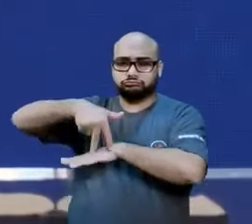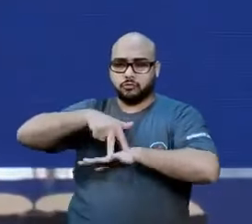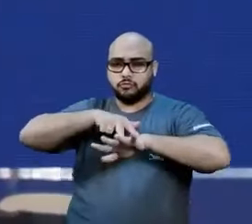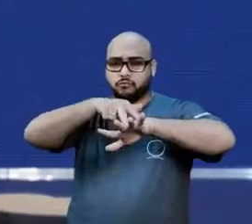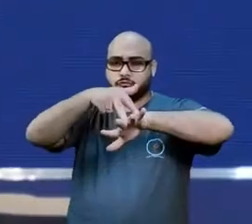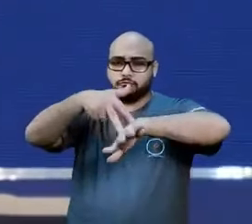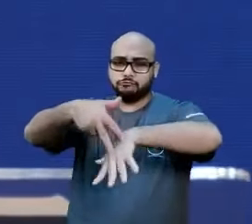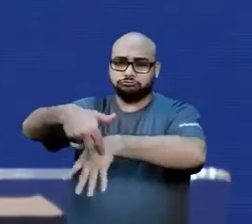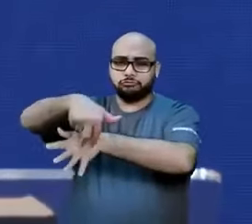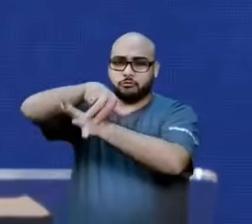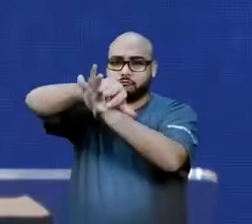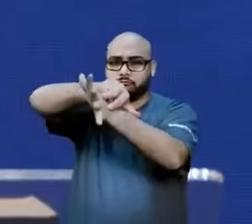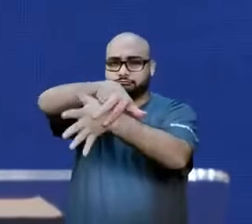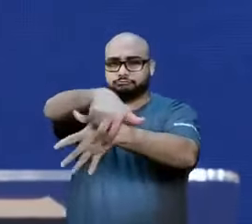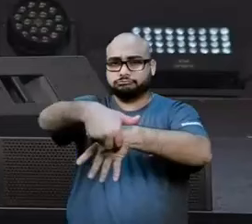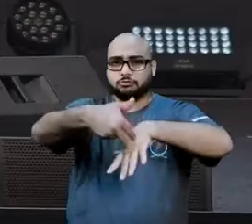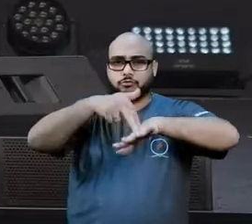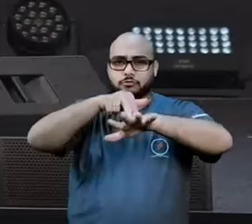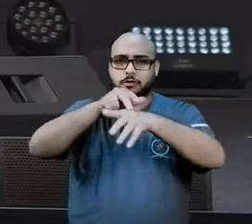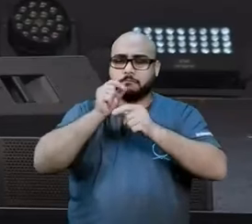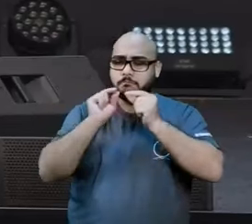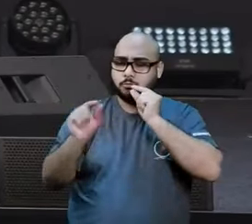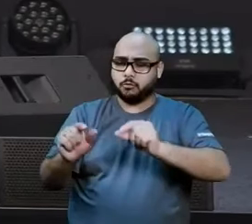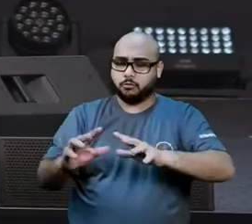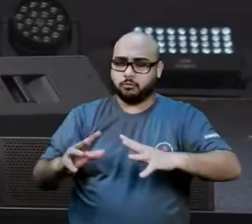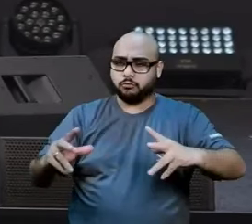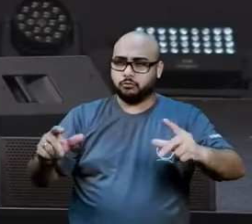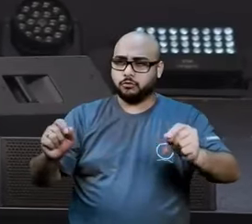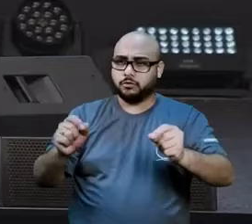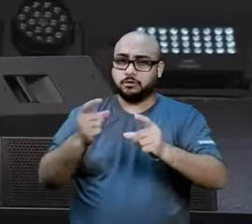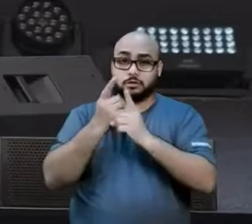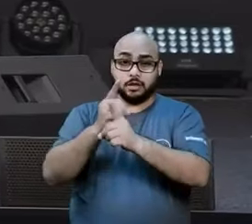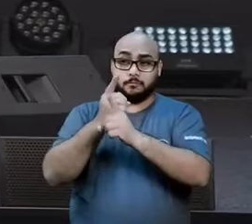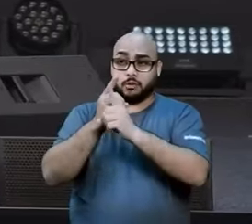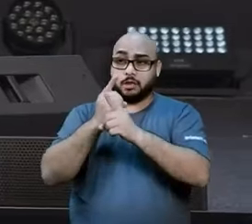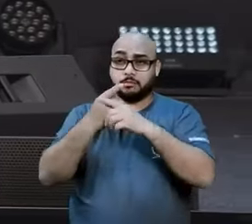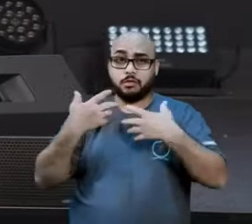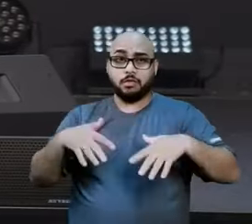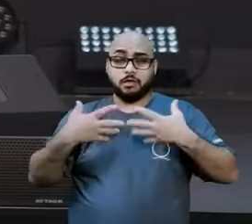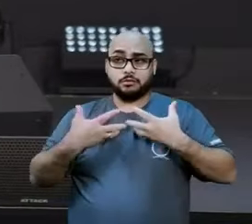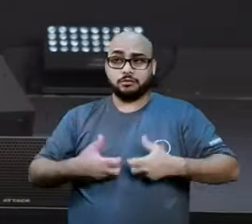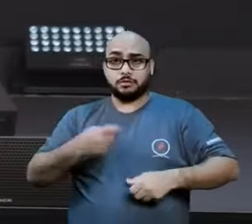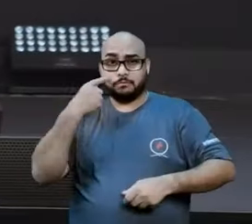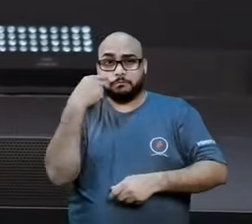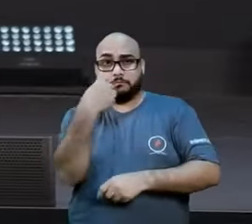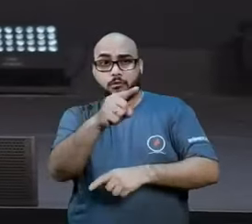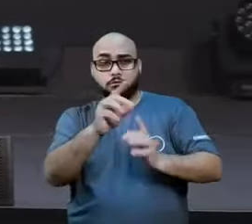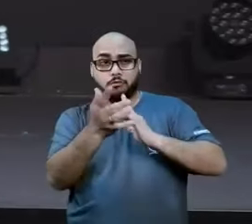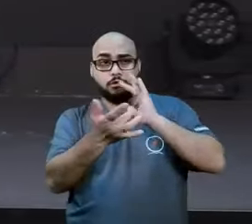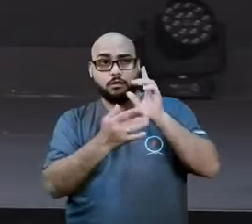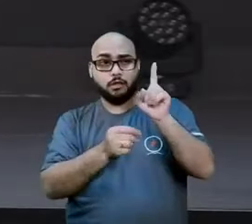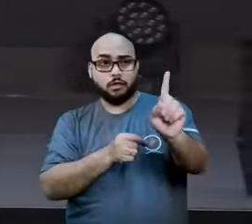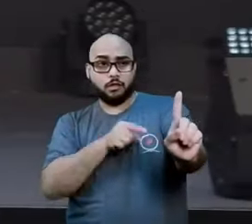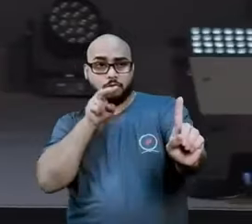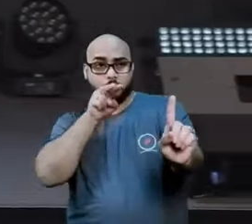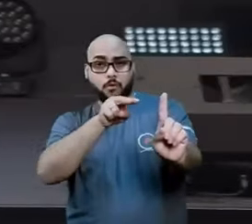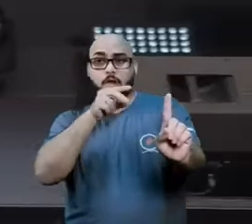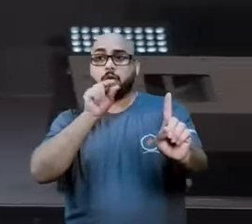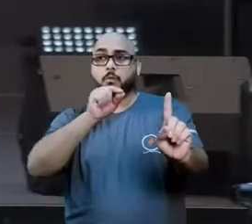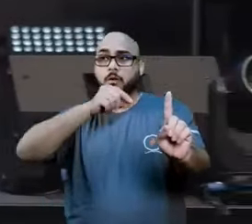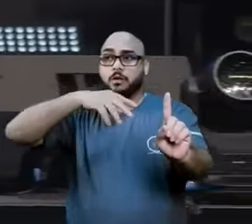exaustos que pensaram que Jesus era um fantasma e Jesus diz e não tenha medo